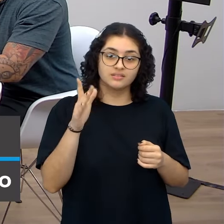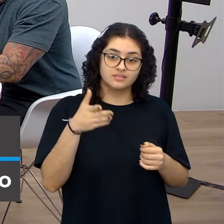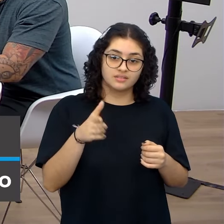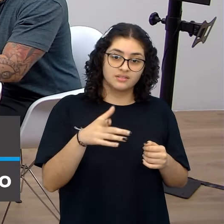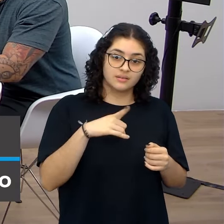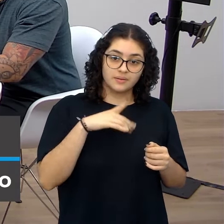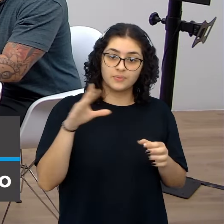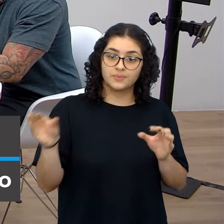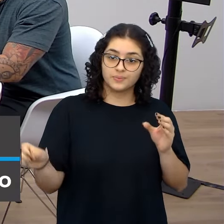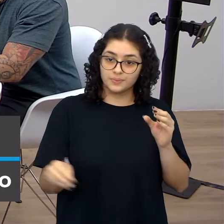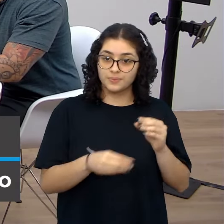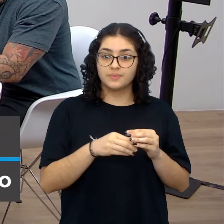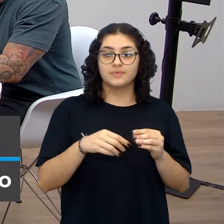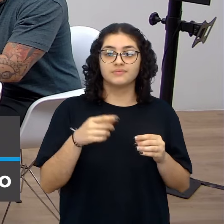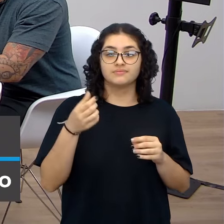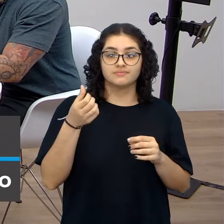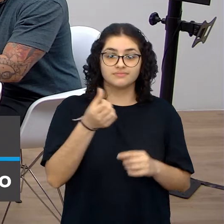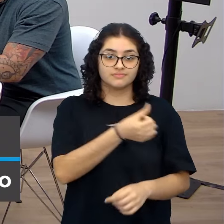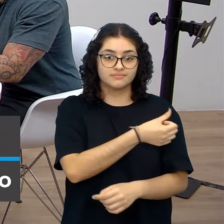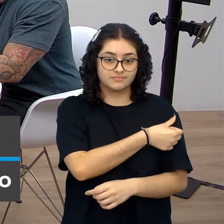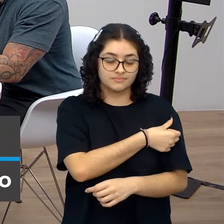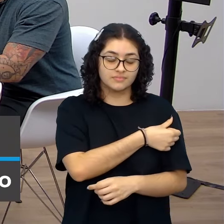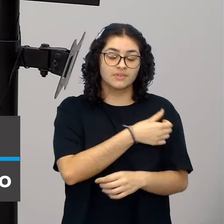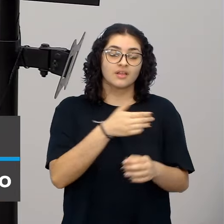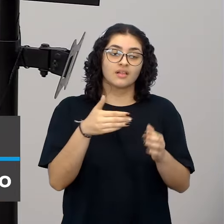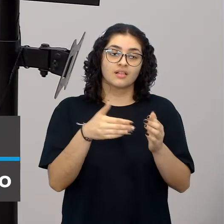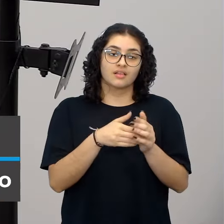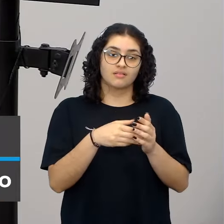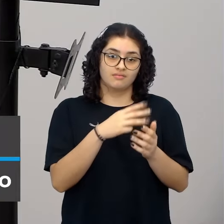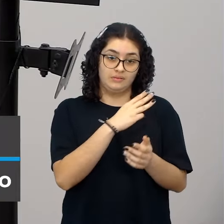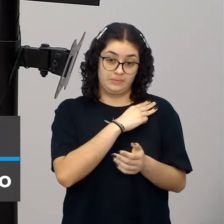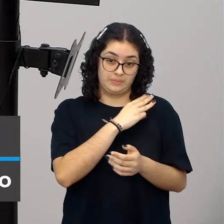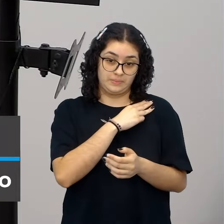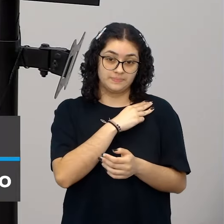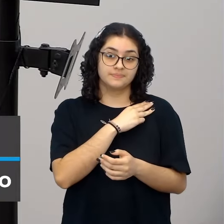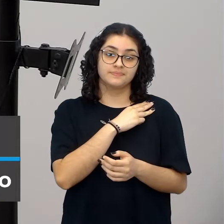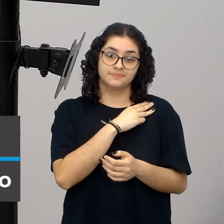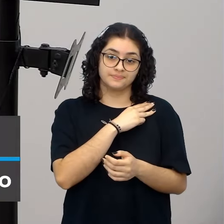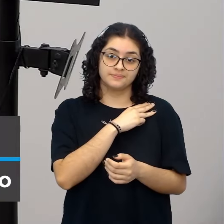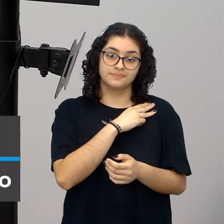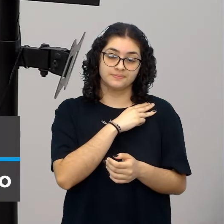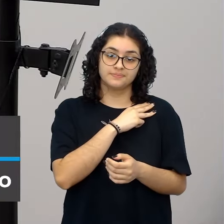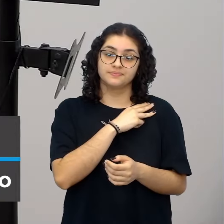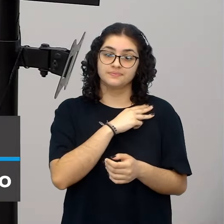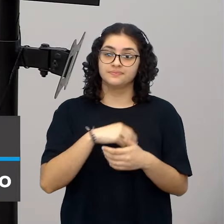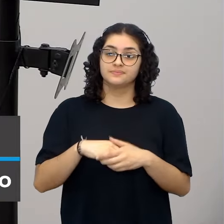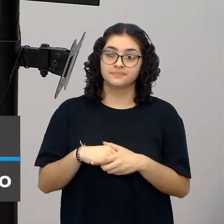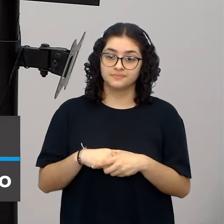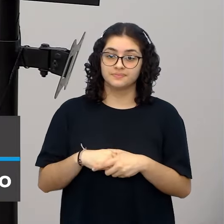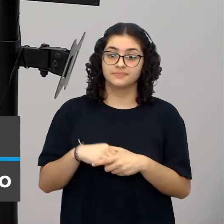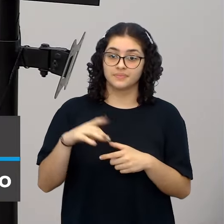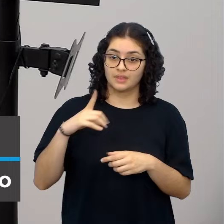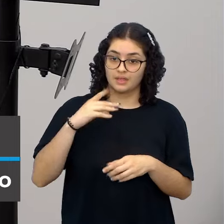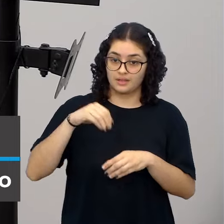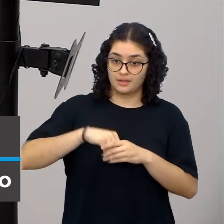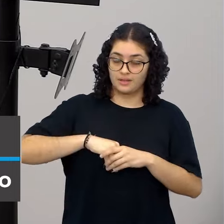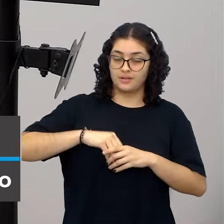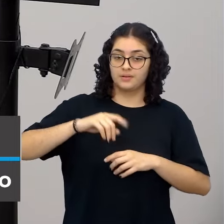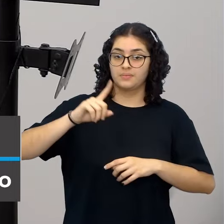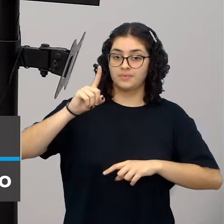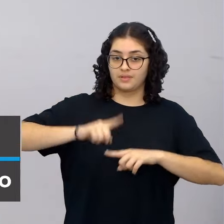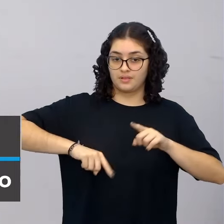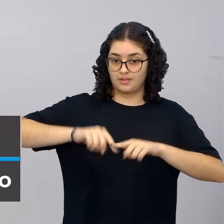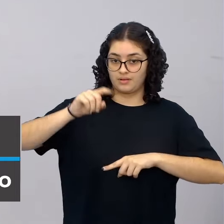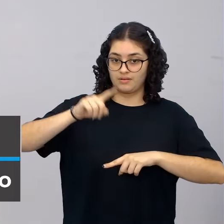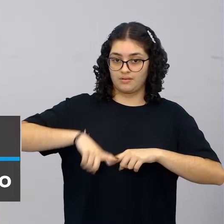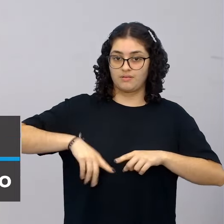sido implementado do 6º ano à 3ª série do ensino médio. Então, esse material já estava na rede, ainda não tinha os